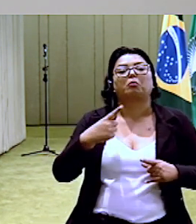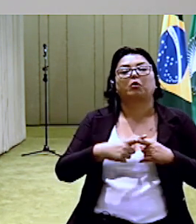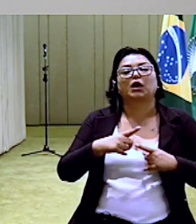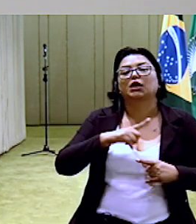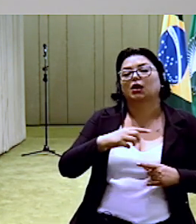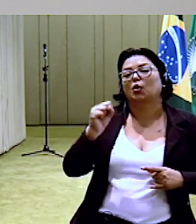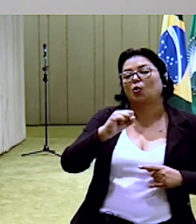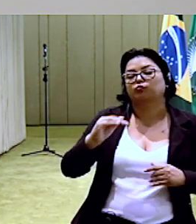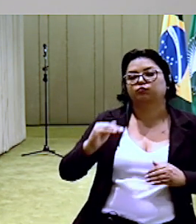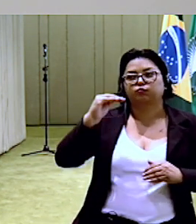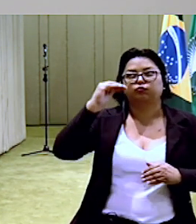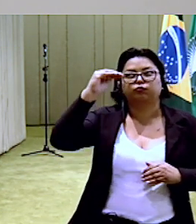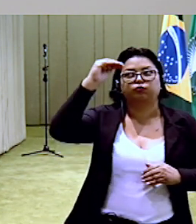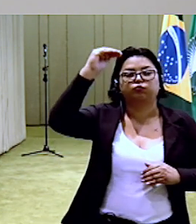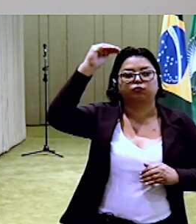precisam